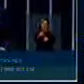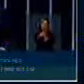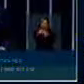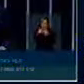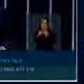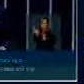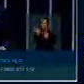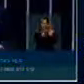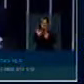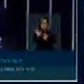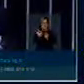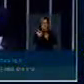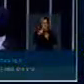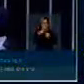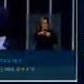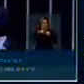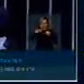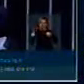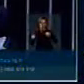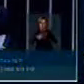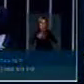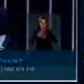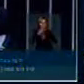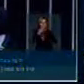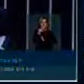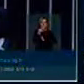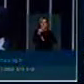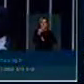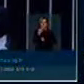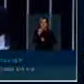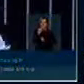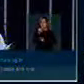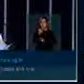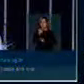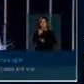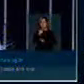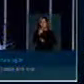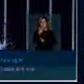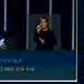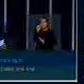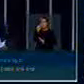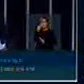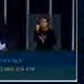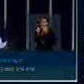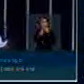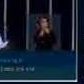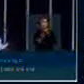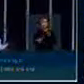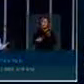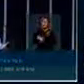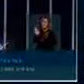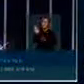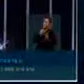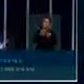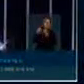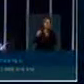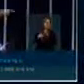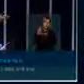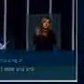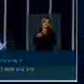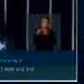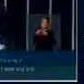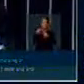intrusão, desintrusão, lá da Uaguajá, para saber como que o governo está planejando a desintrusão daqueles trabalhadores